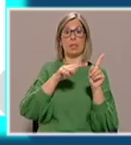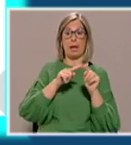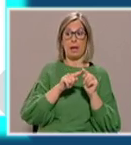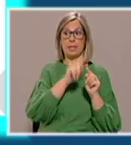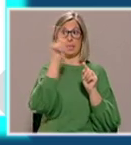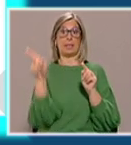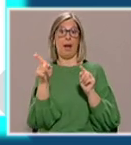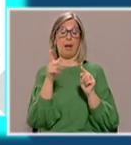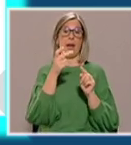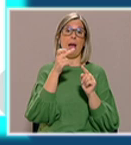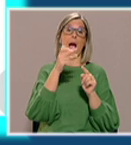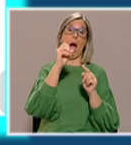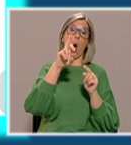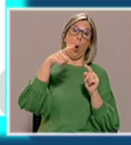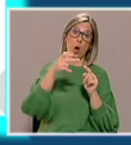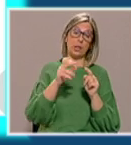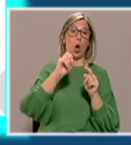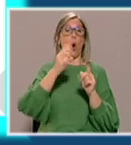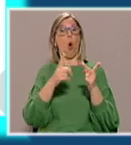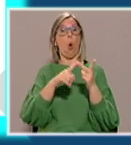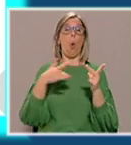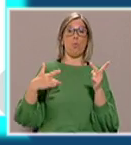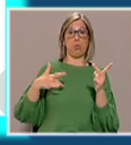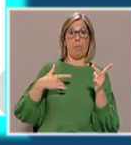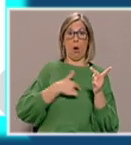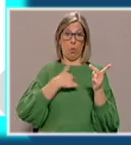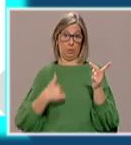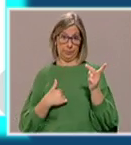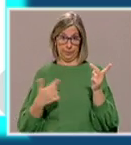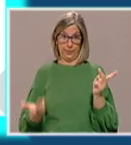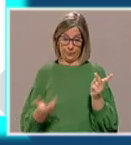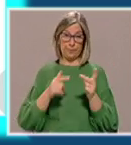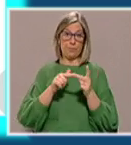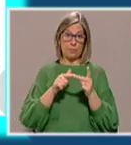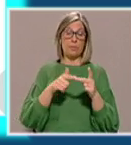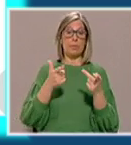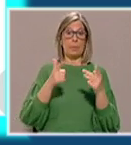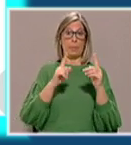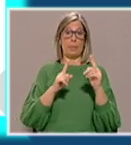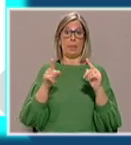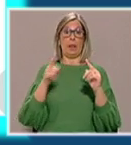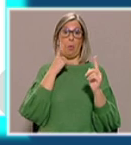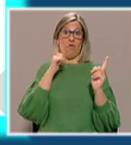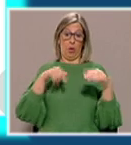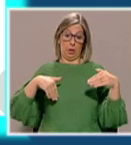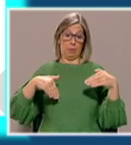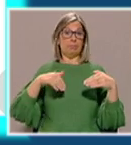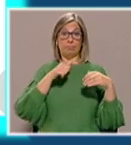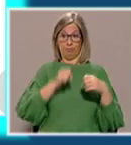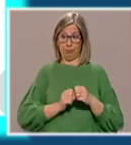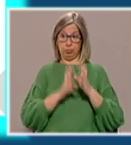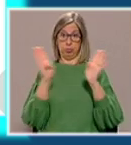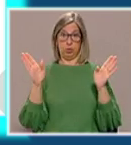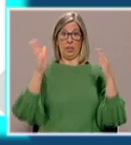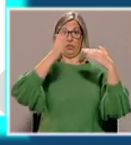e para a artéria pulmonar. Depois, as válvulas auriculoventriculares permanecem fechadas para impedir o retorno do sangue para as